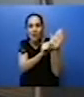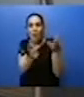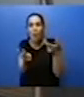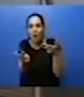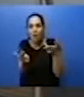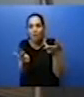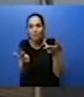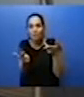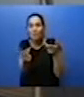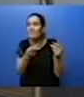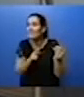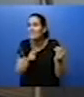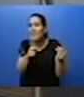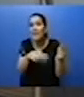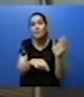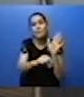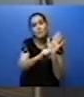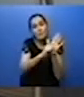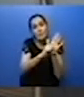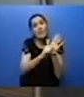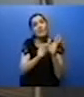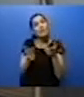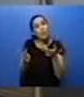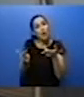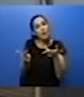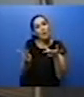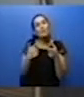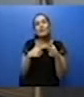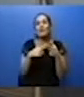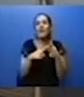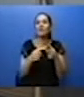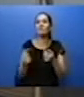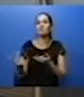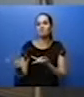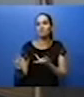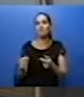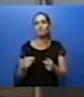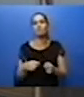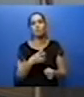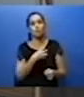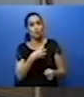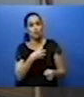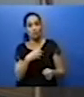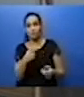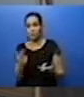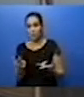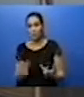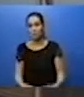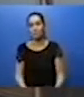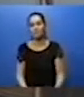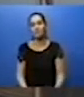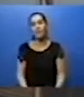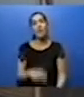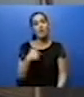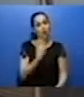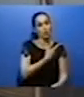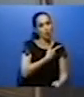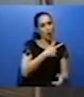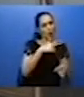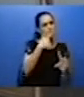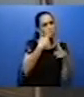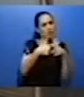que o denominador serão o mesmo lá as duas oi e a gente divide